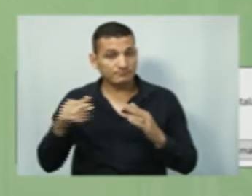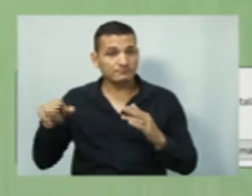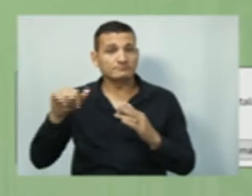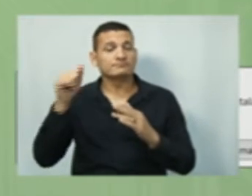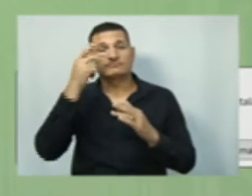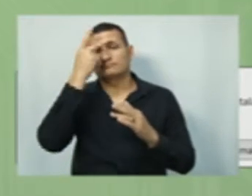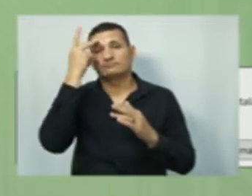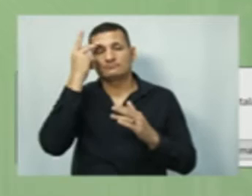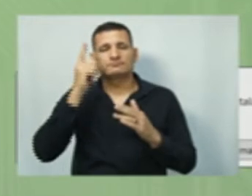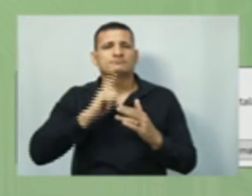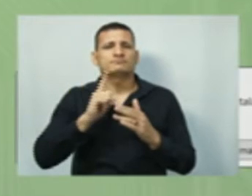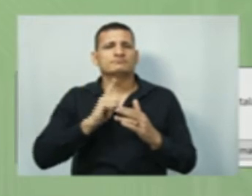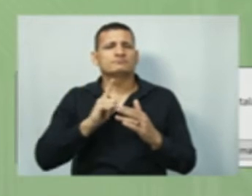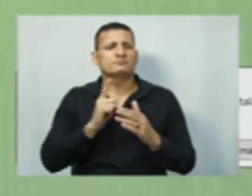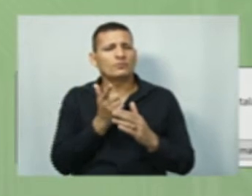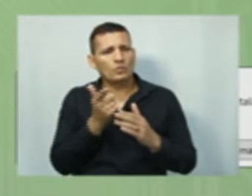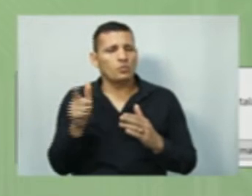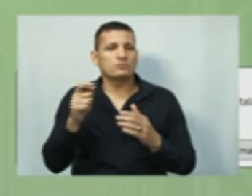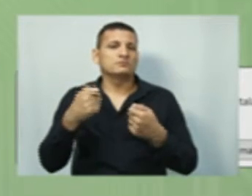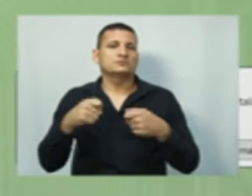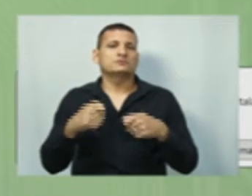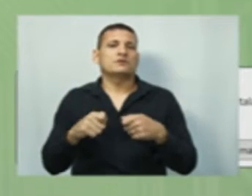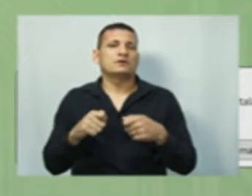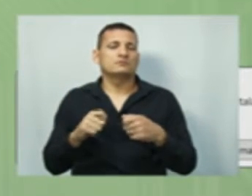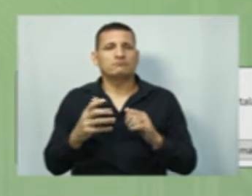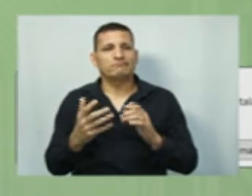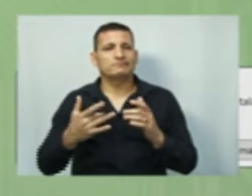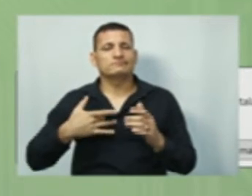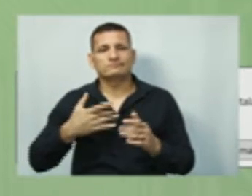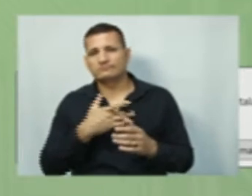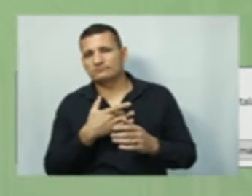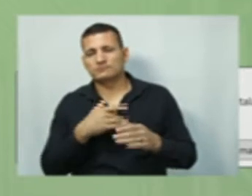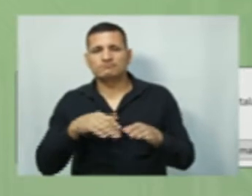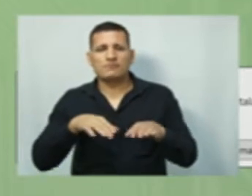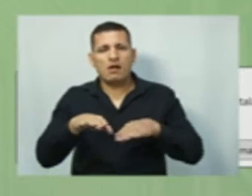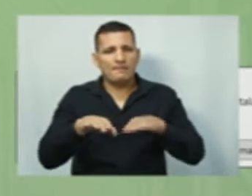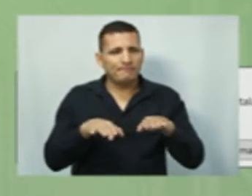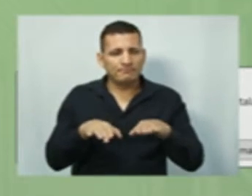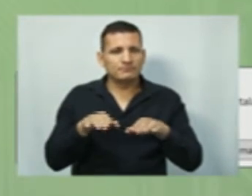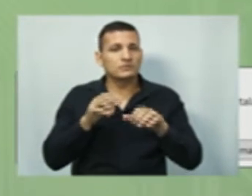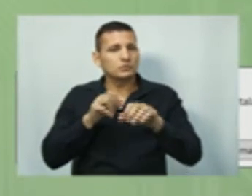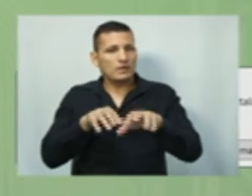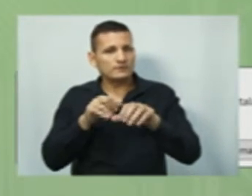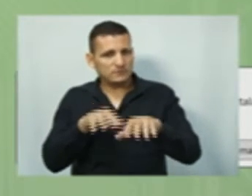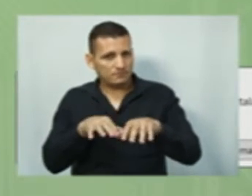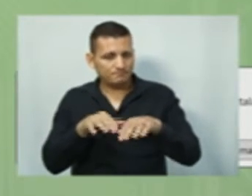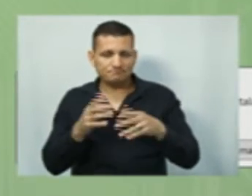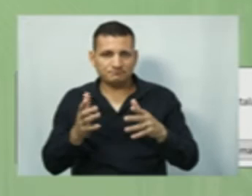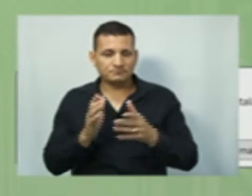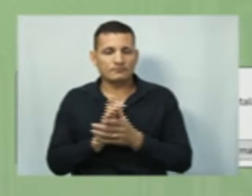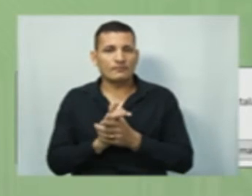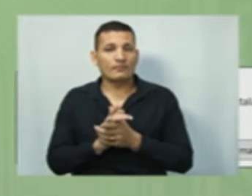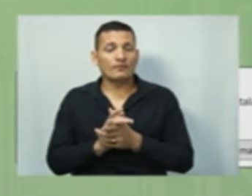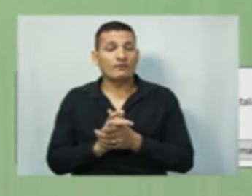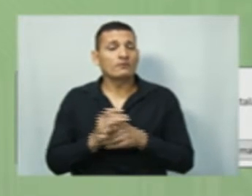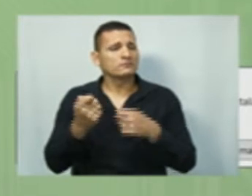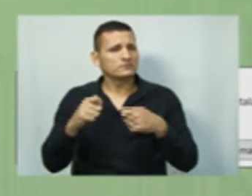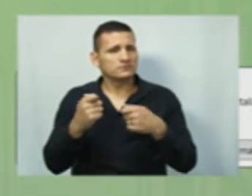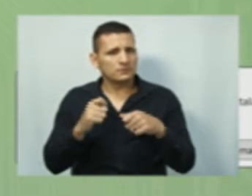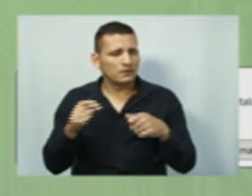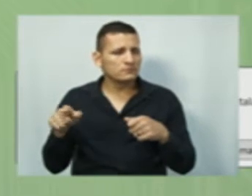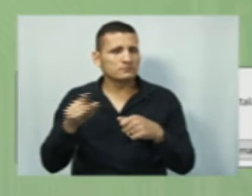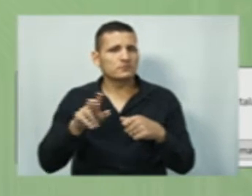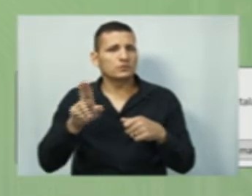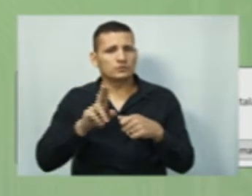outras necessidades, como transporte, saúde, educação, etc. Uma vez atendidas as necessidades ditas materiais,